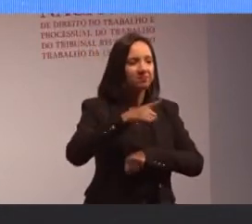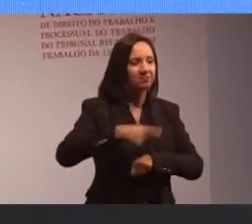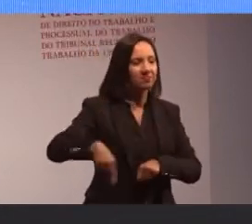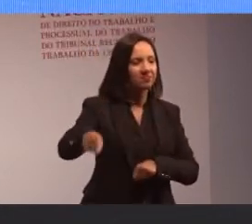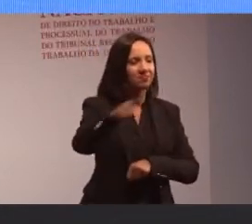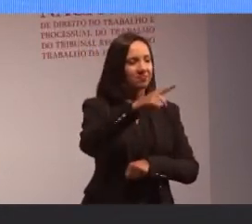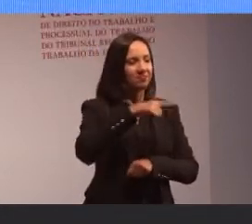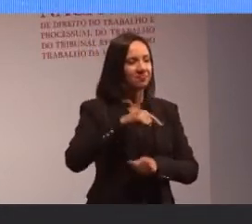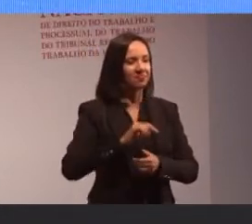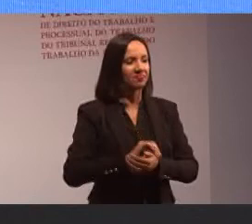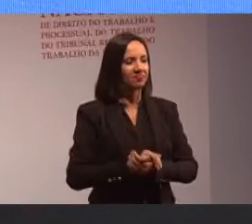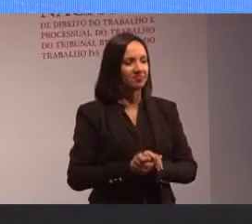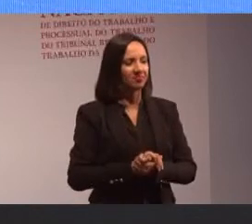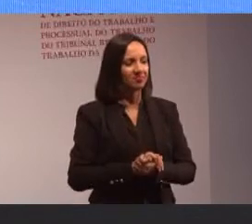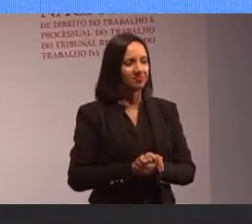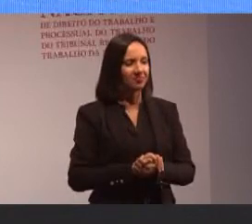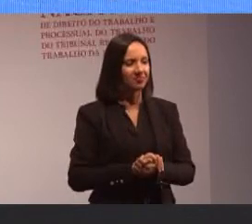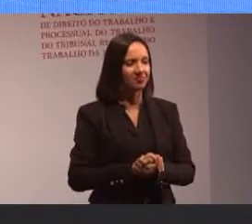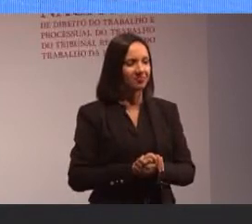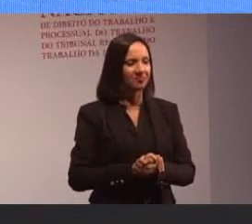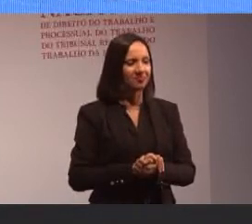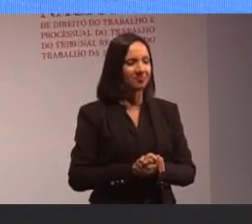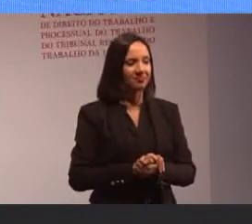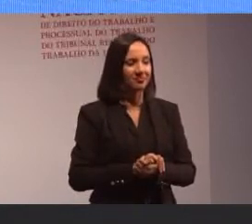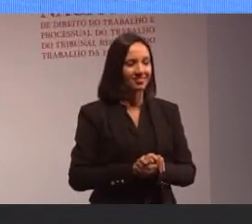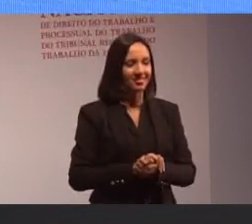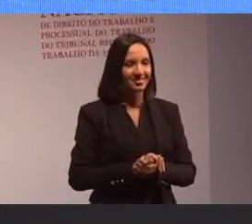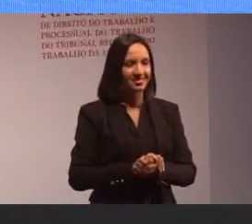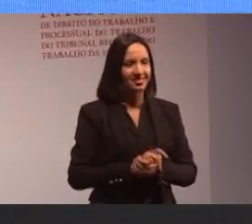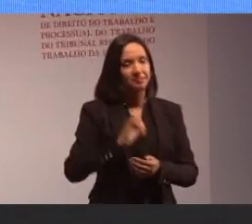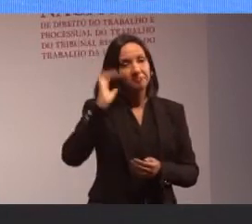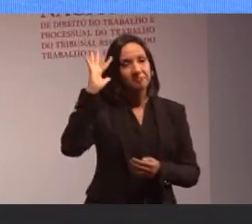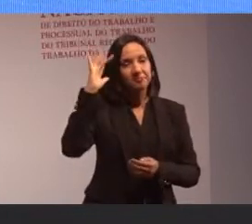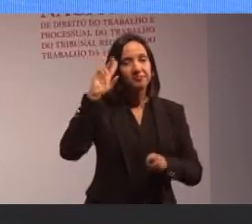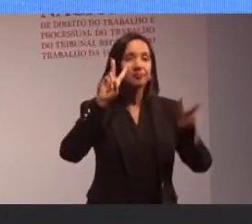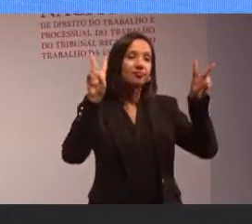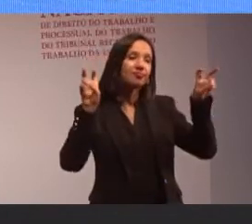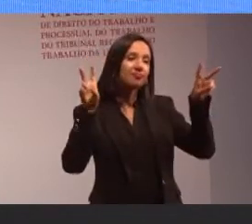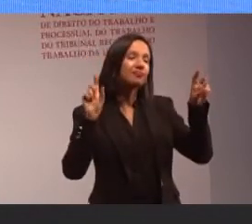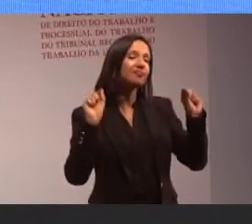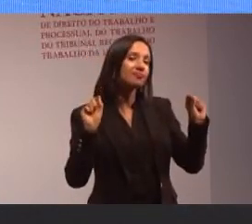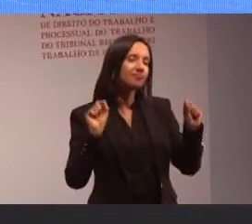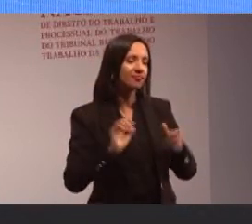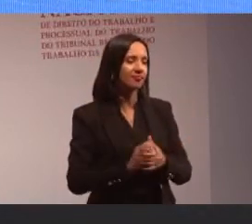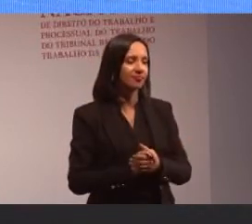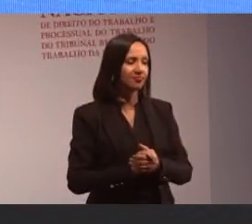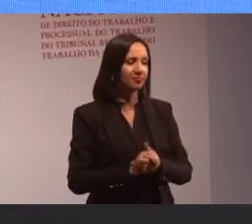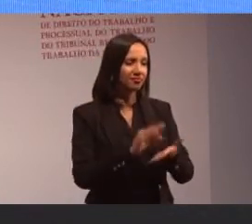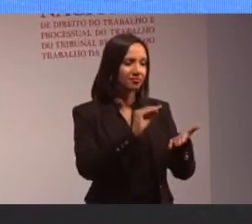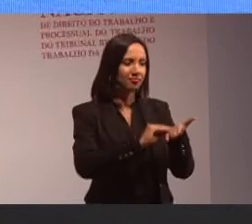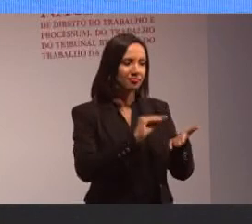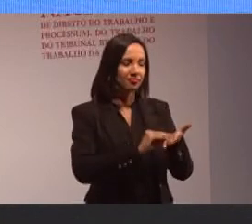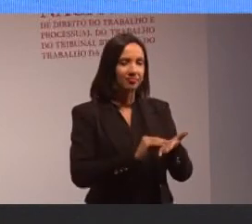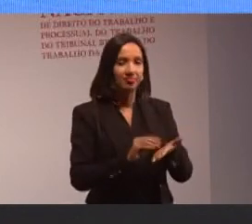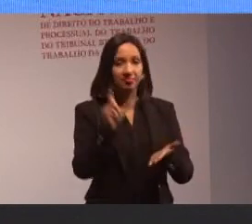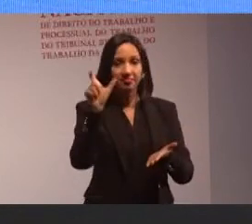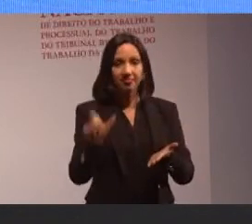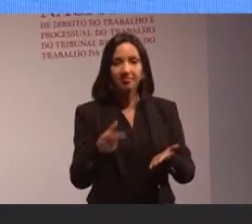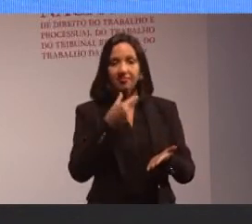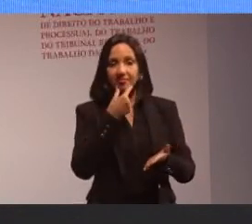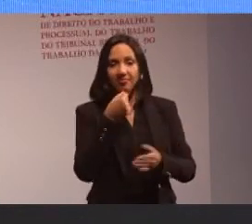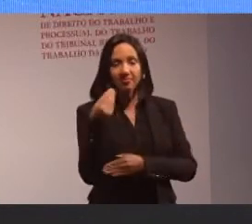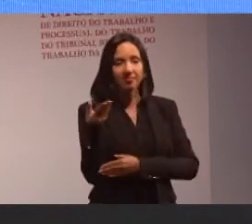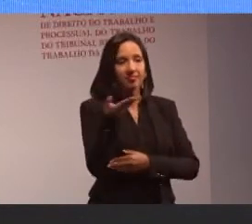compartilhar com a plateia. E a reflexão é a seguinte: falta para este rapaz,